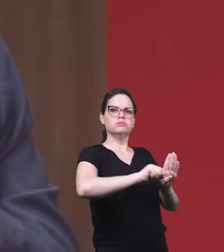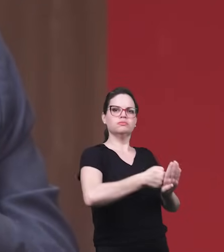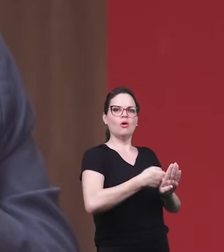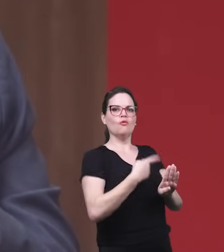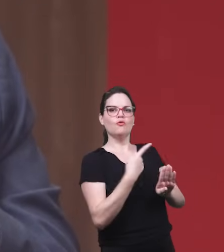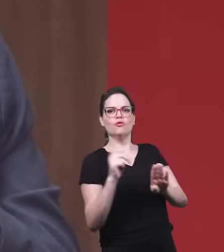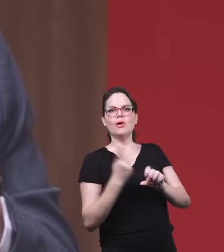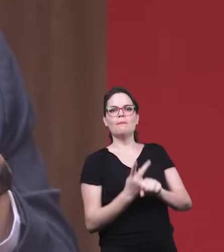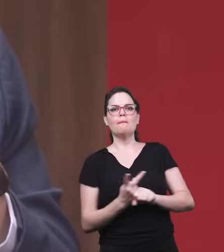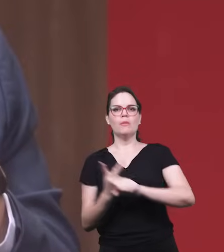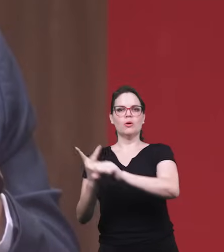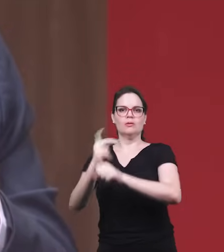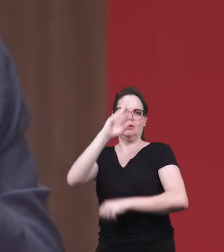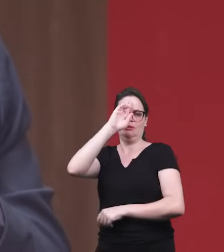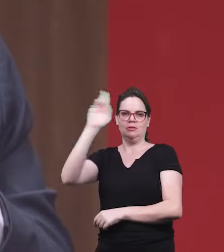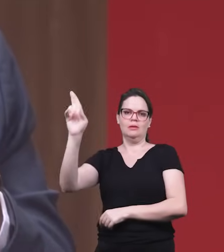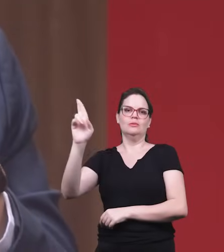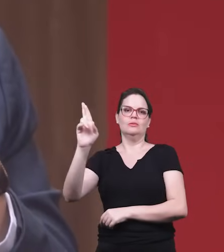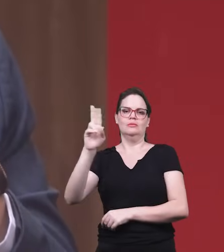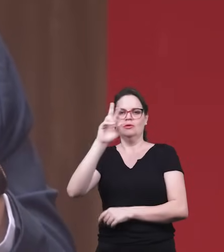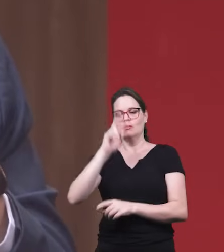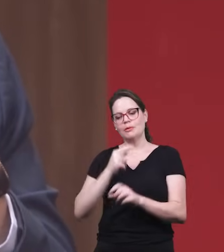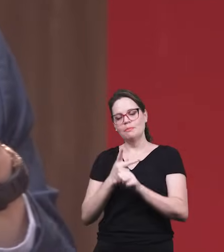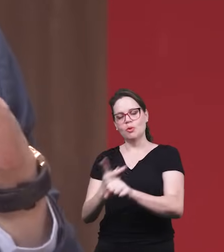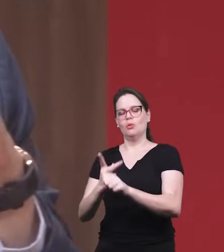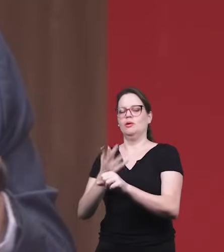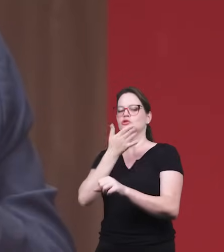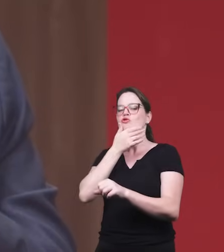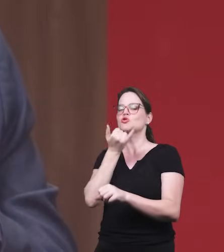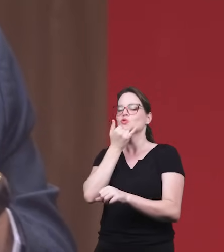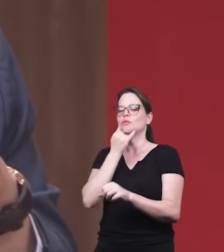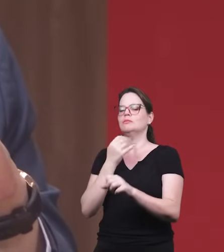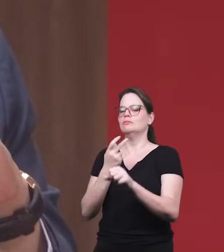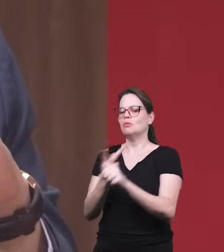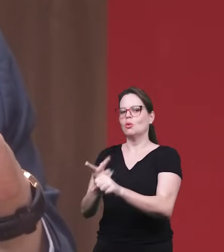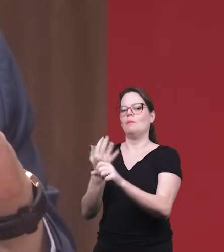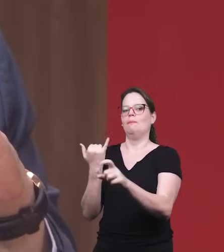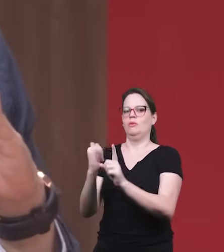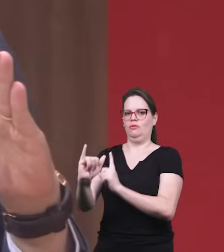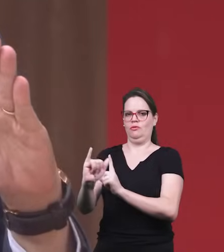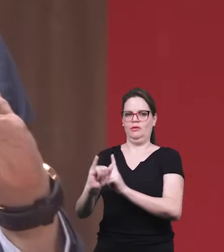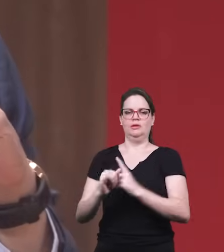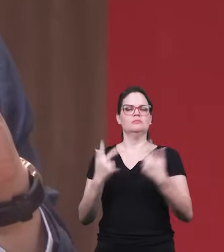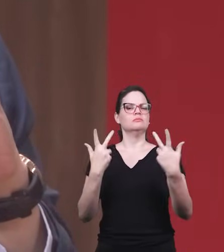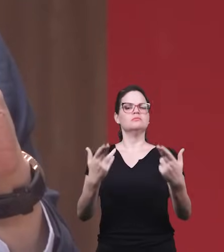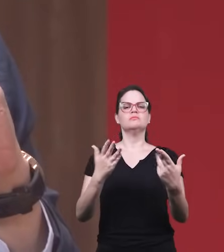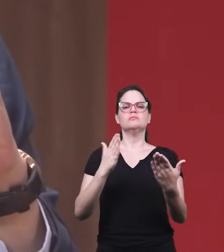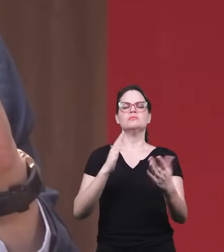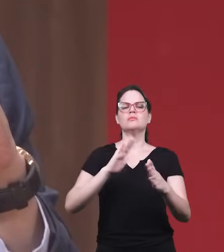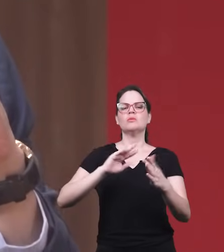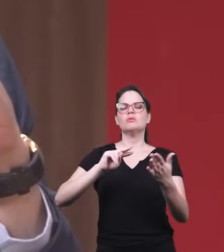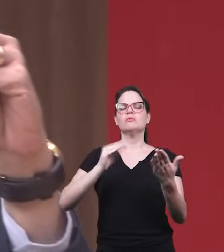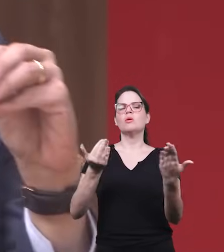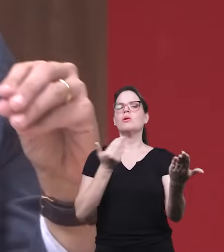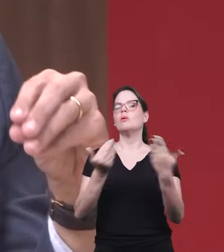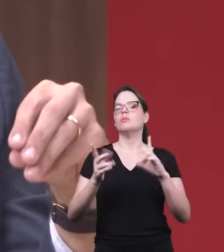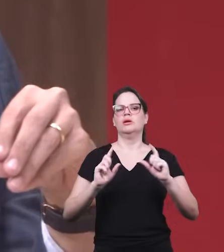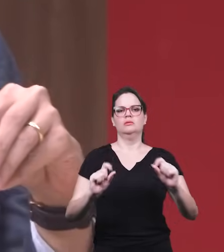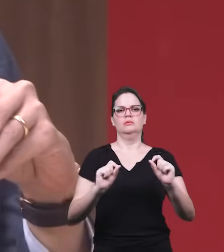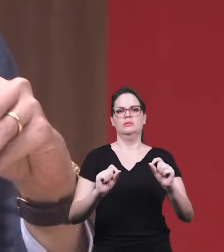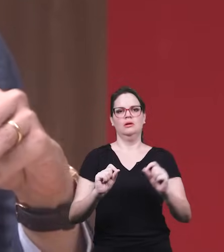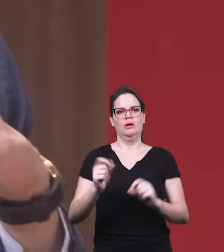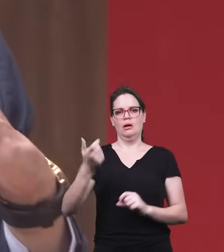nossos filhos que somos nós e Deus. Nós e o Senhor. Não tem que ficar conversando,